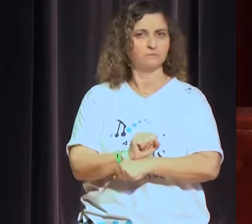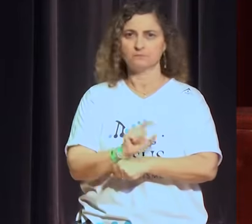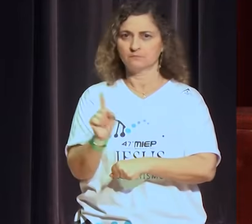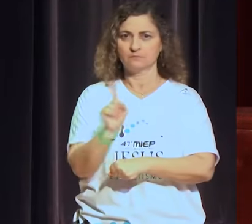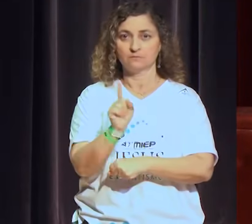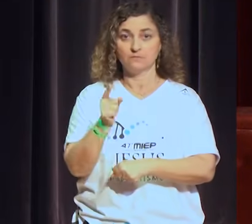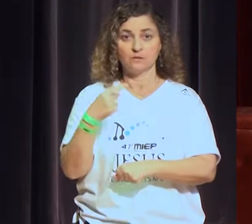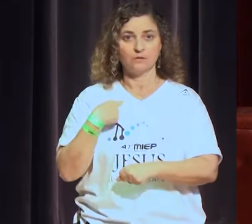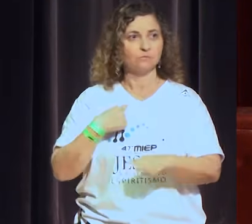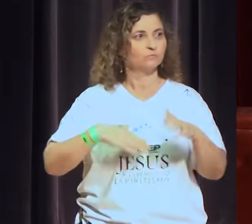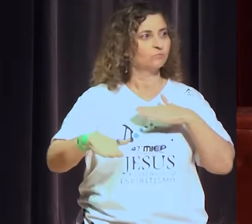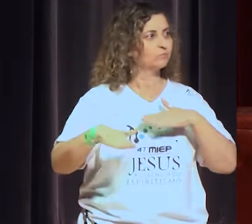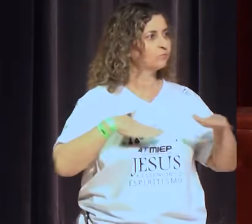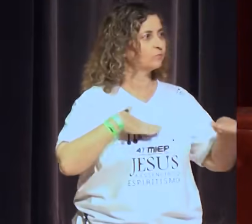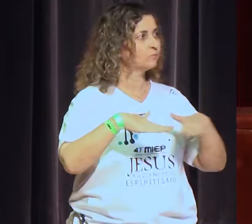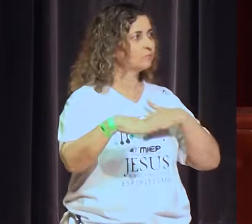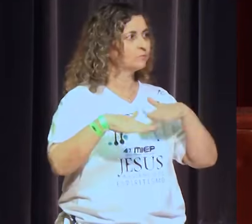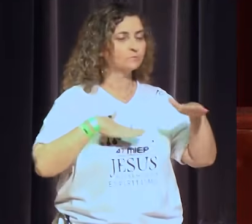estou deslocando no tempo.